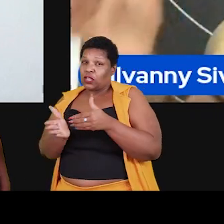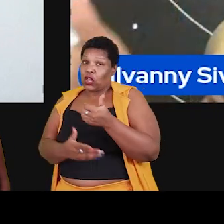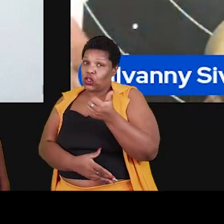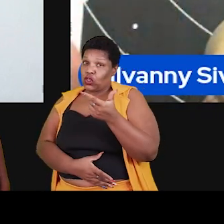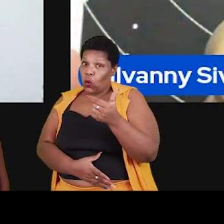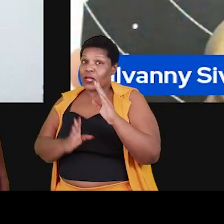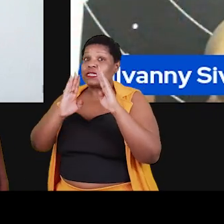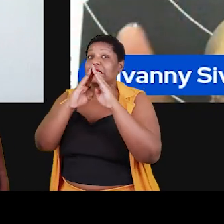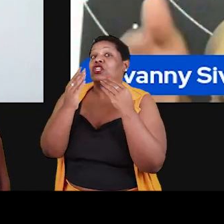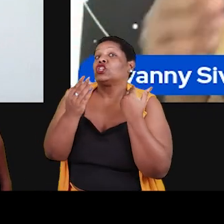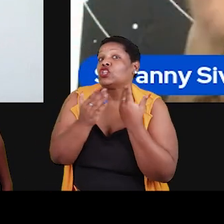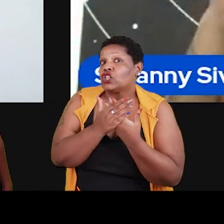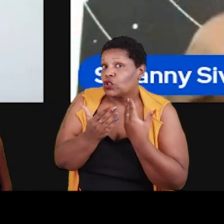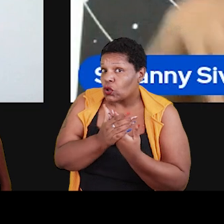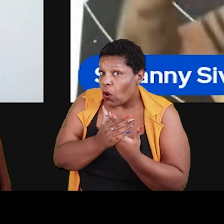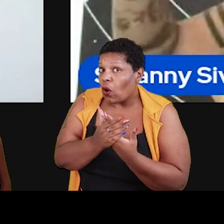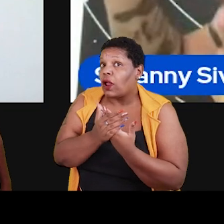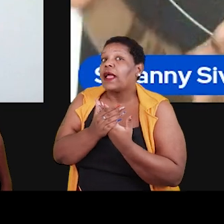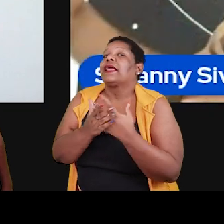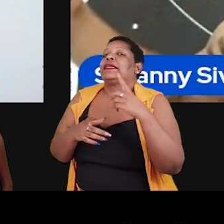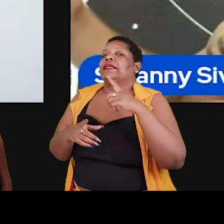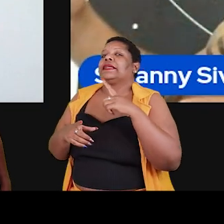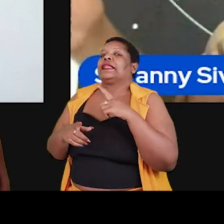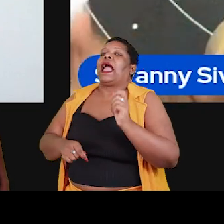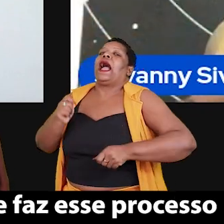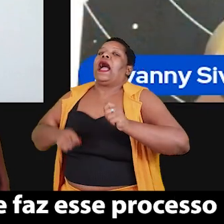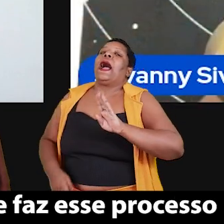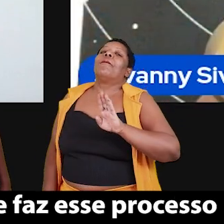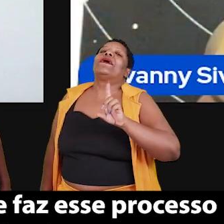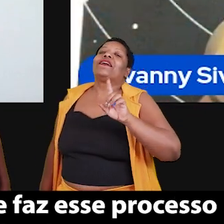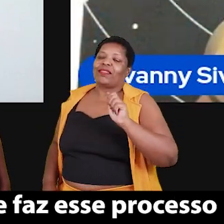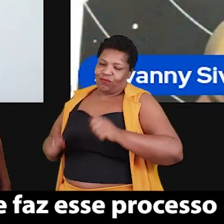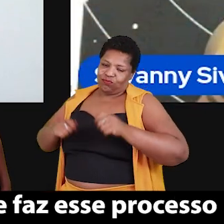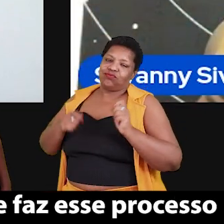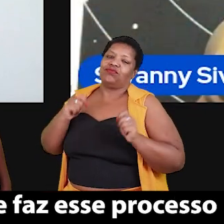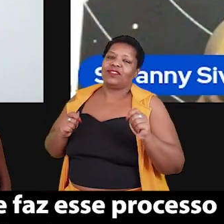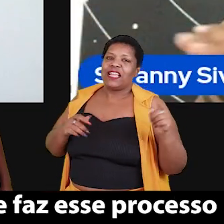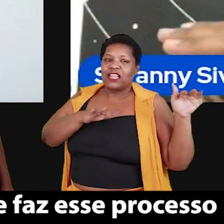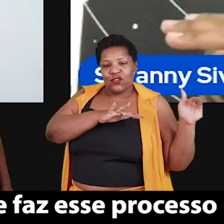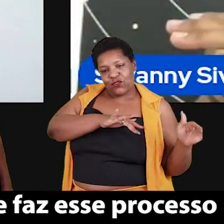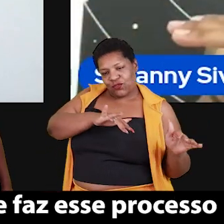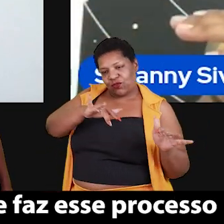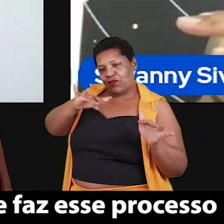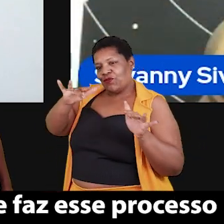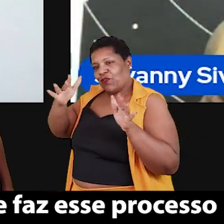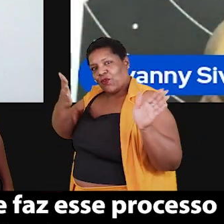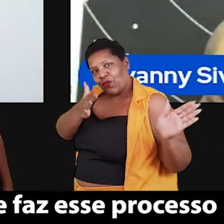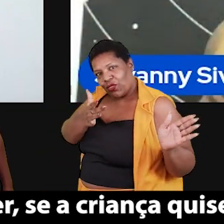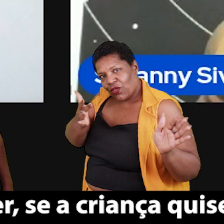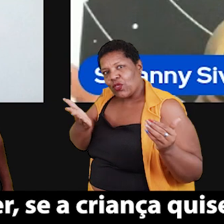tem escola, e aí a gente tem a banda. Então, ele faz esse processo todinho, né,